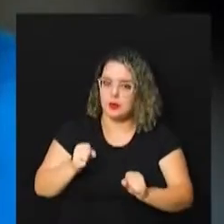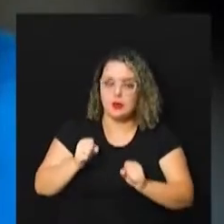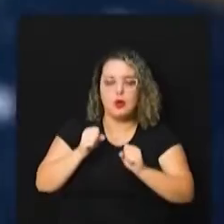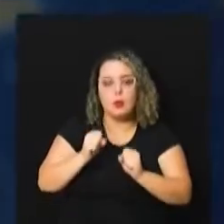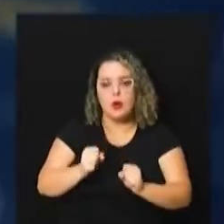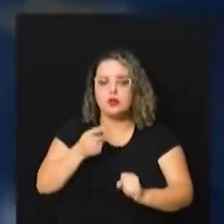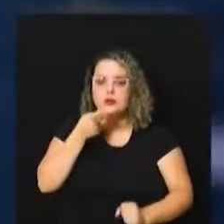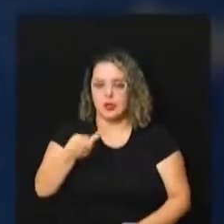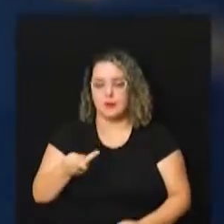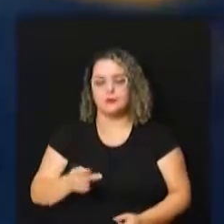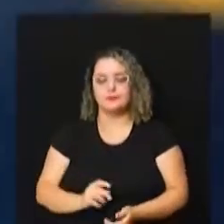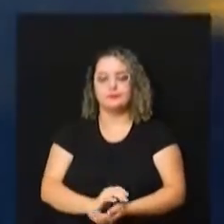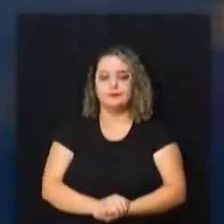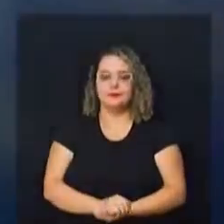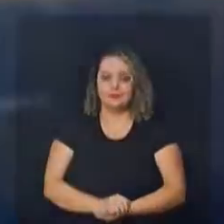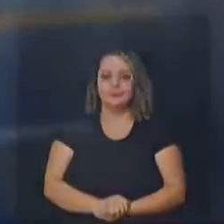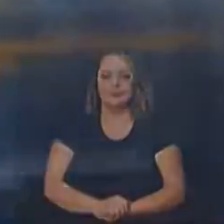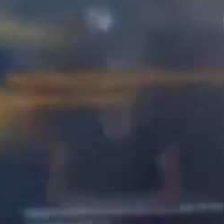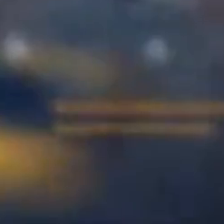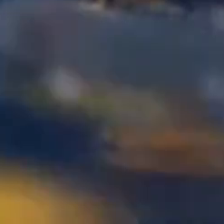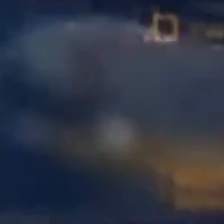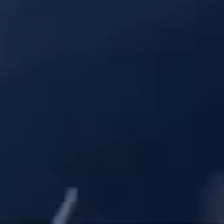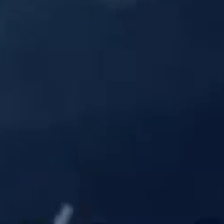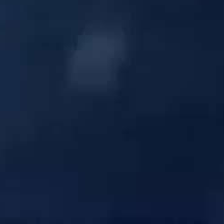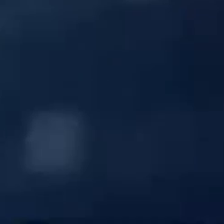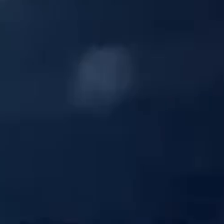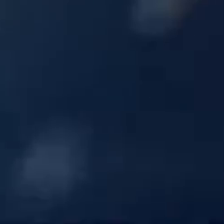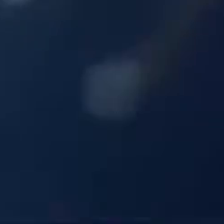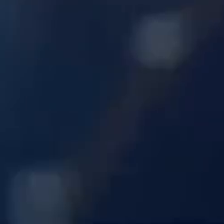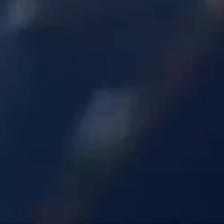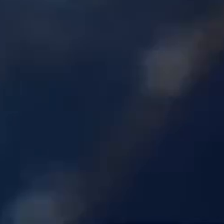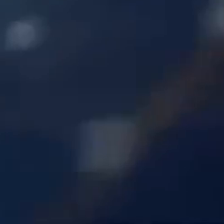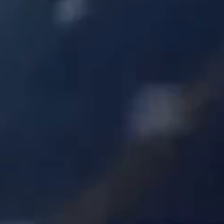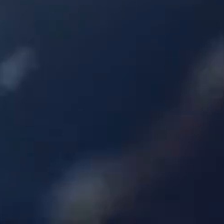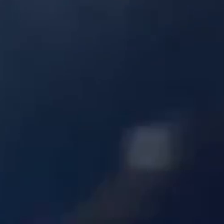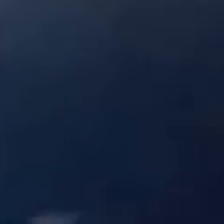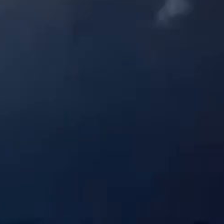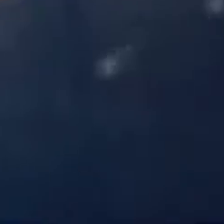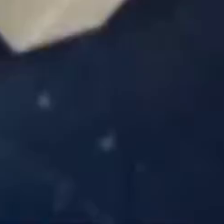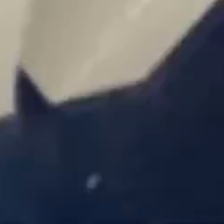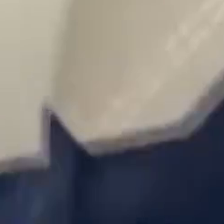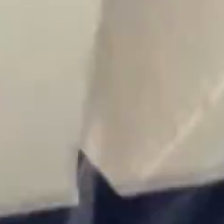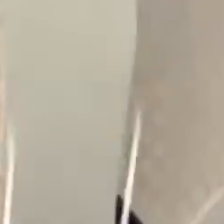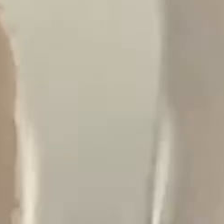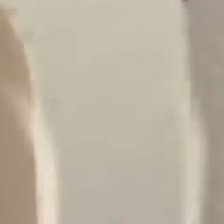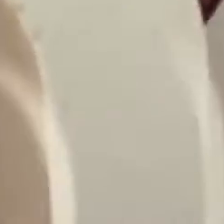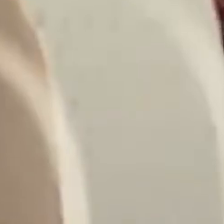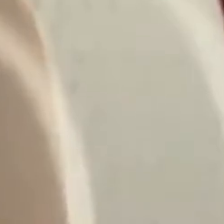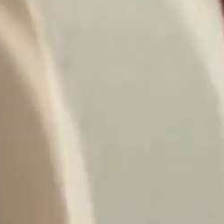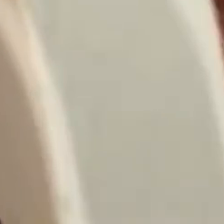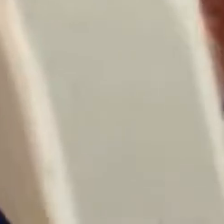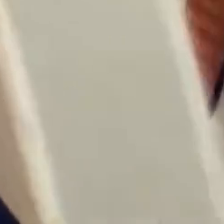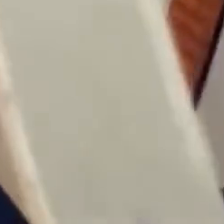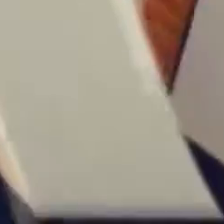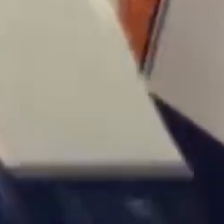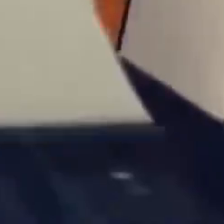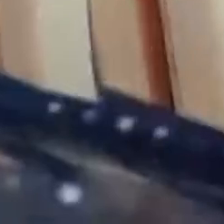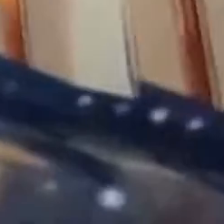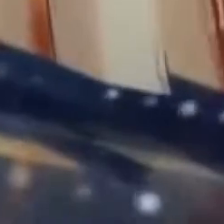para 726, um aumento de 31%. Então, se você tem de 13 a 24 anos